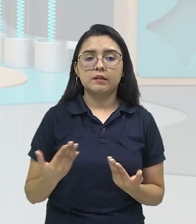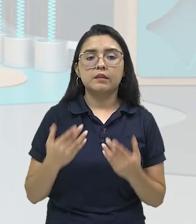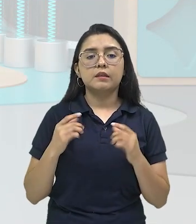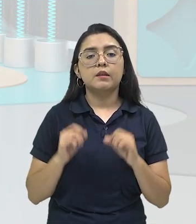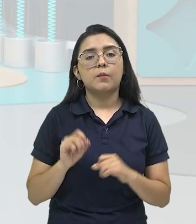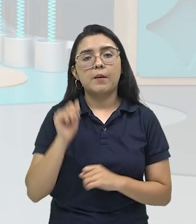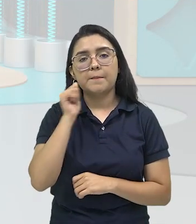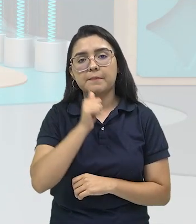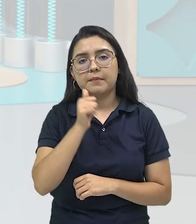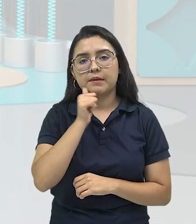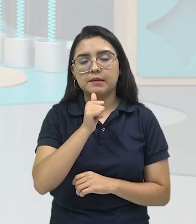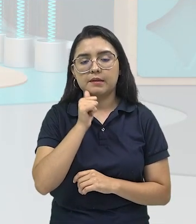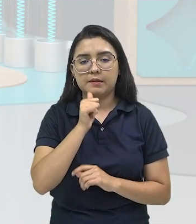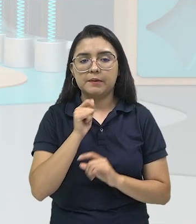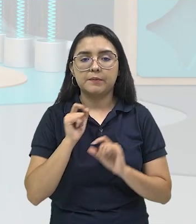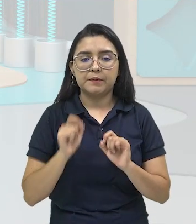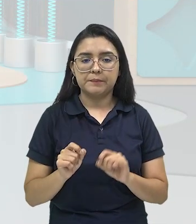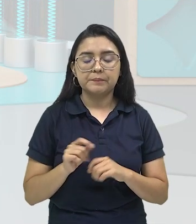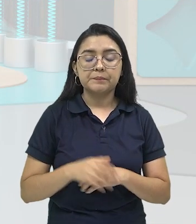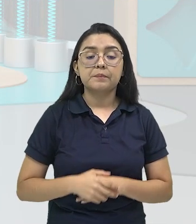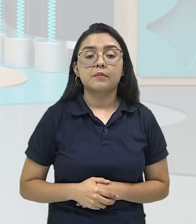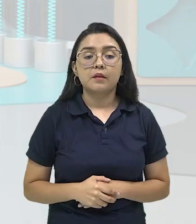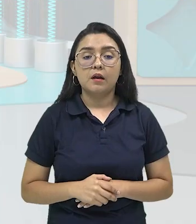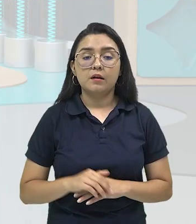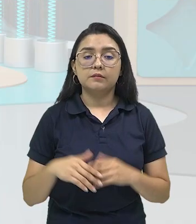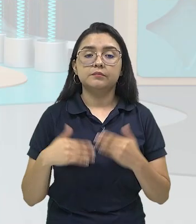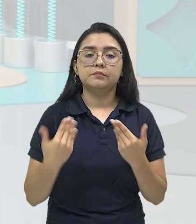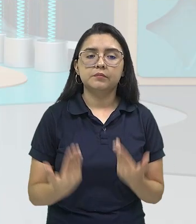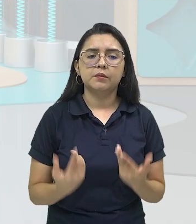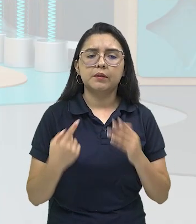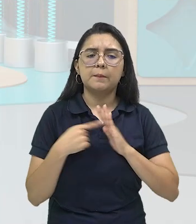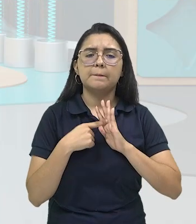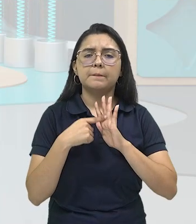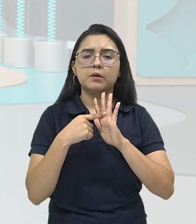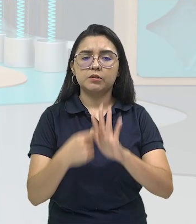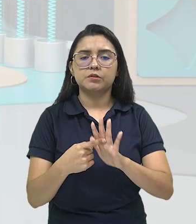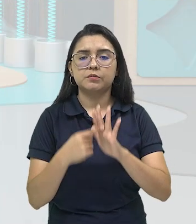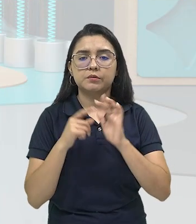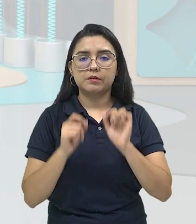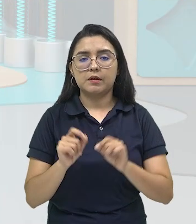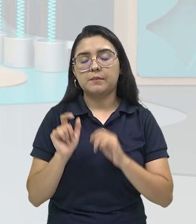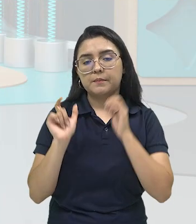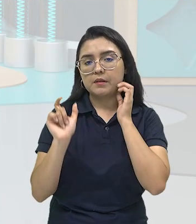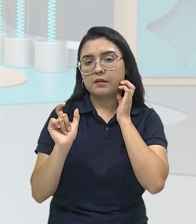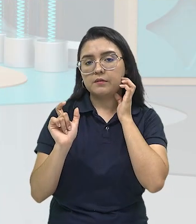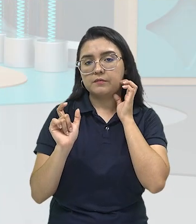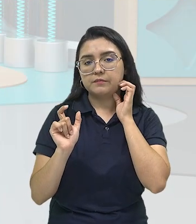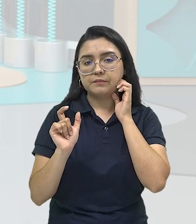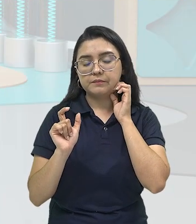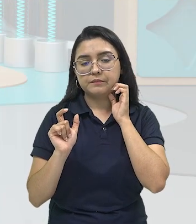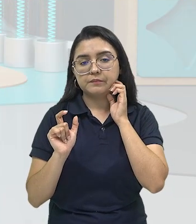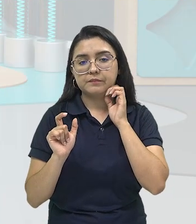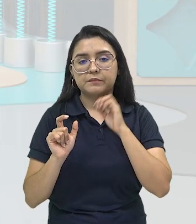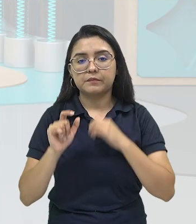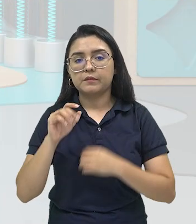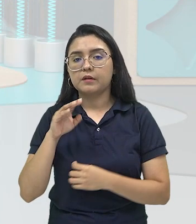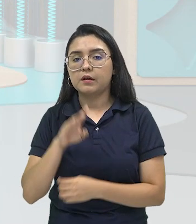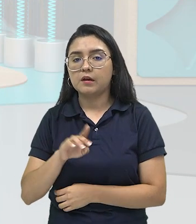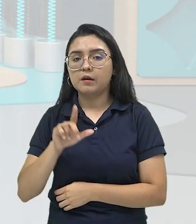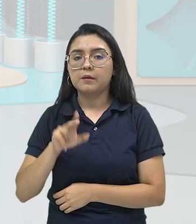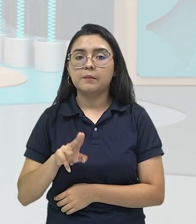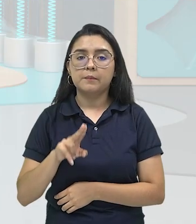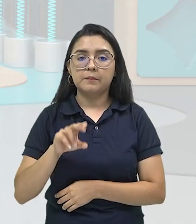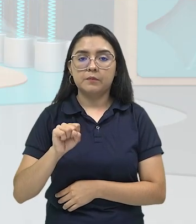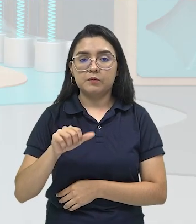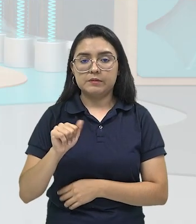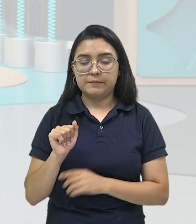vou pegar. Então, vejam que o que está em destaque ali é a palavra blusa, né? A blusa tá